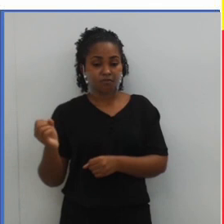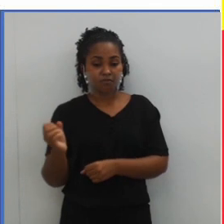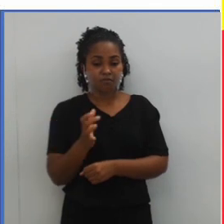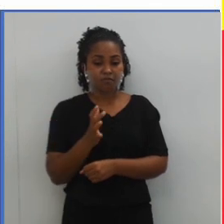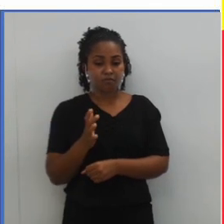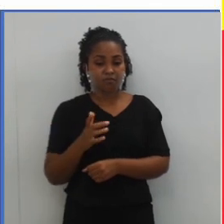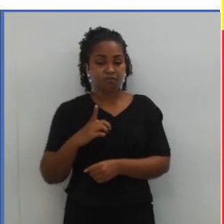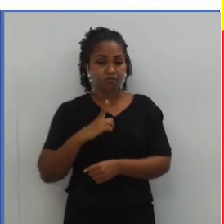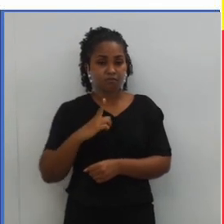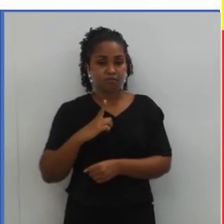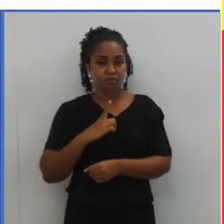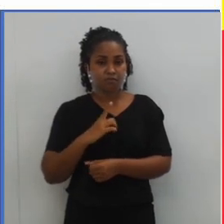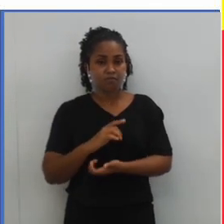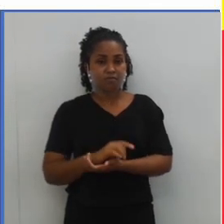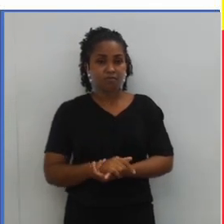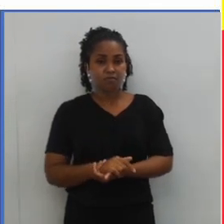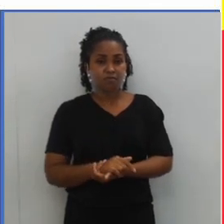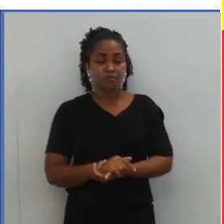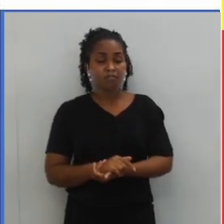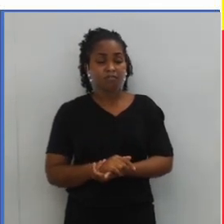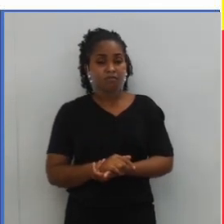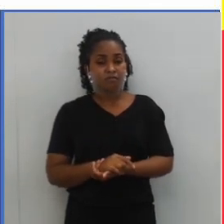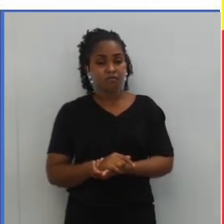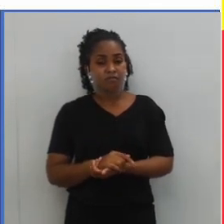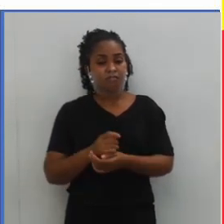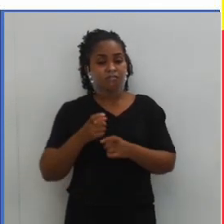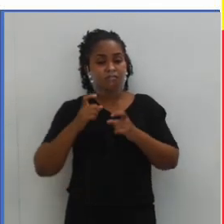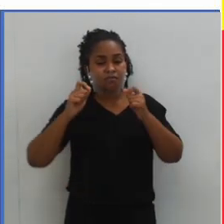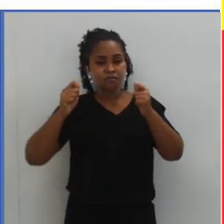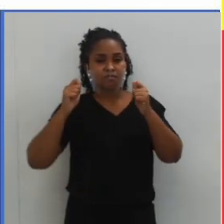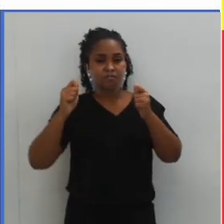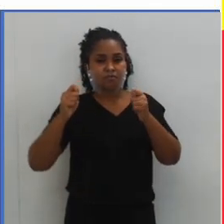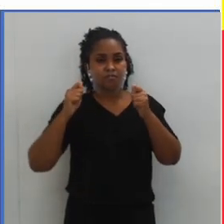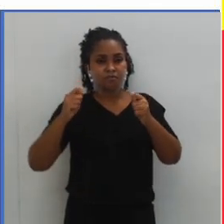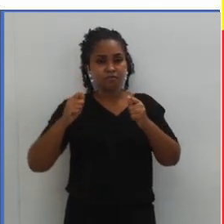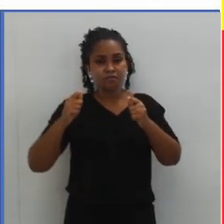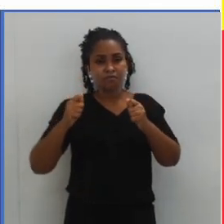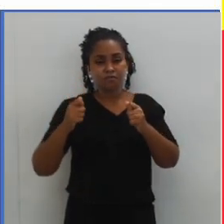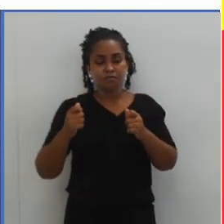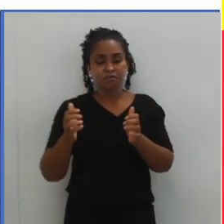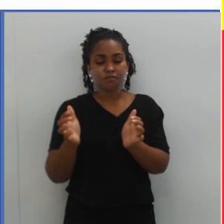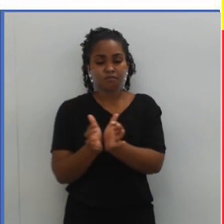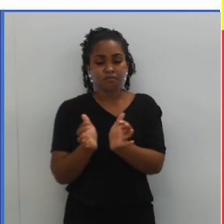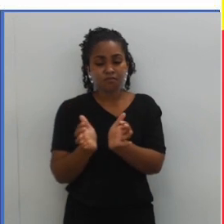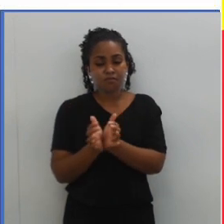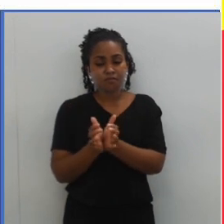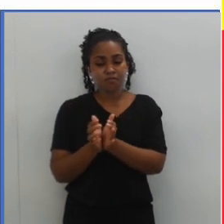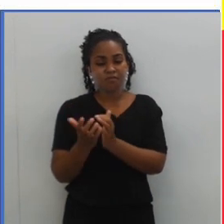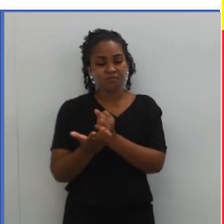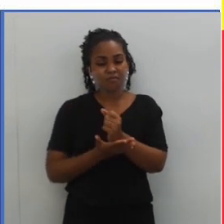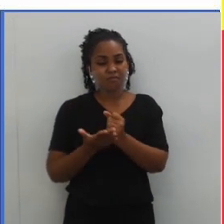que tinha uma temática mais revolucionária, né, uma temática de cunho social e político,